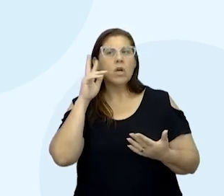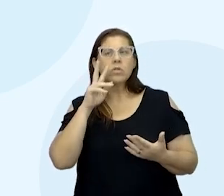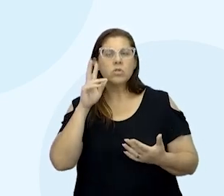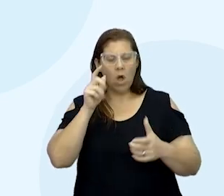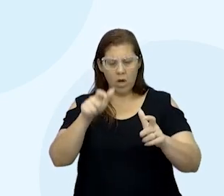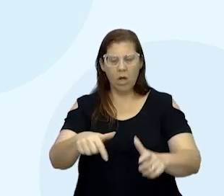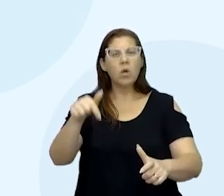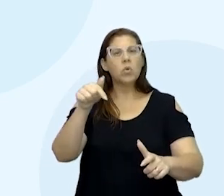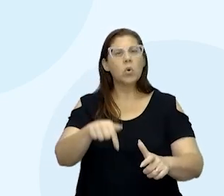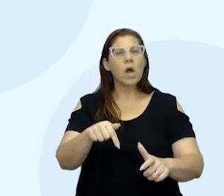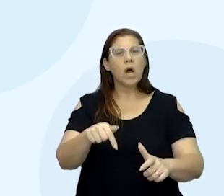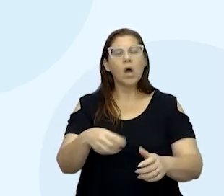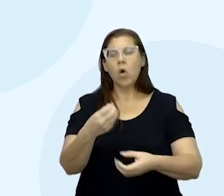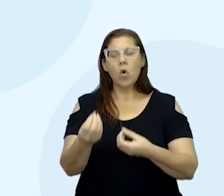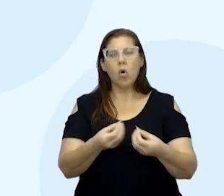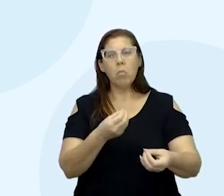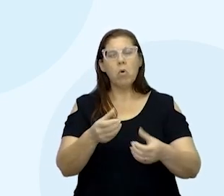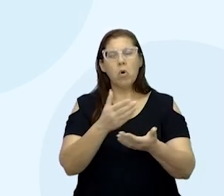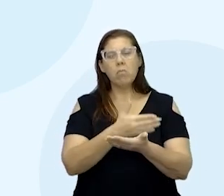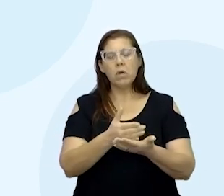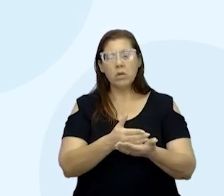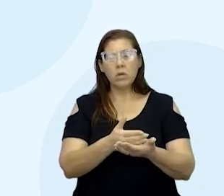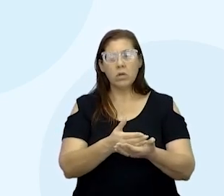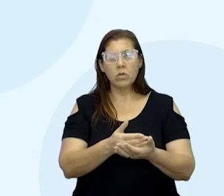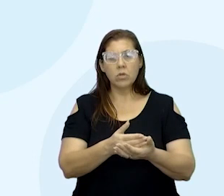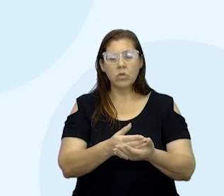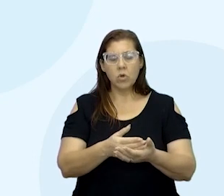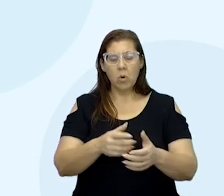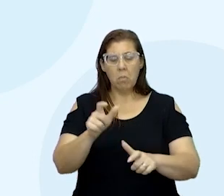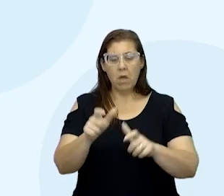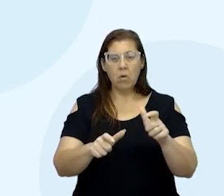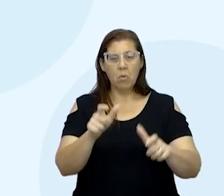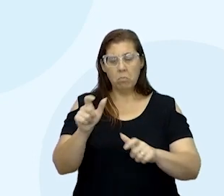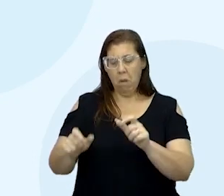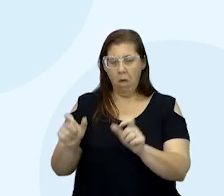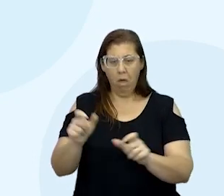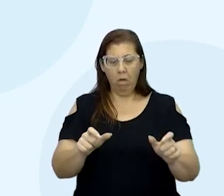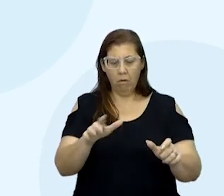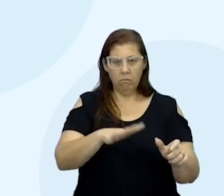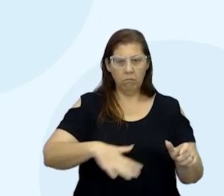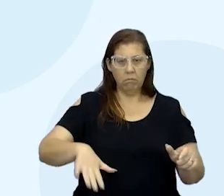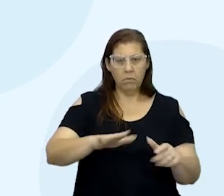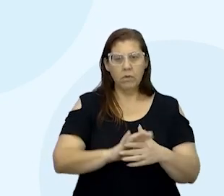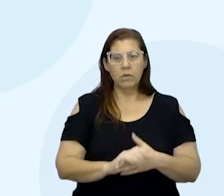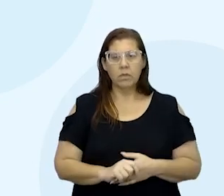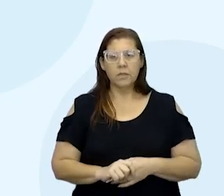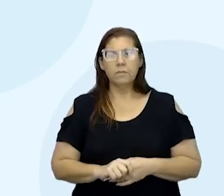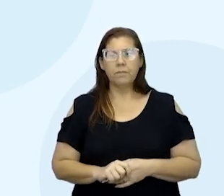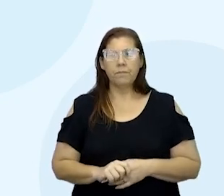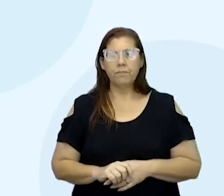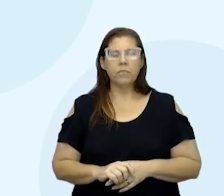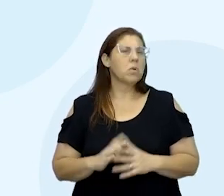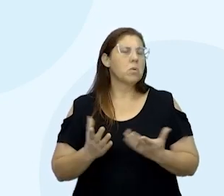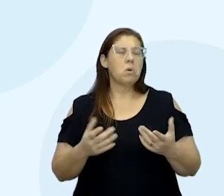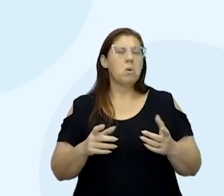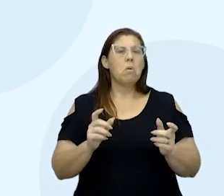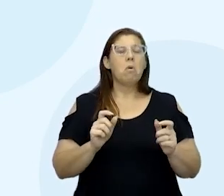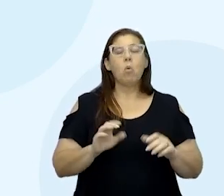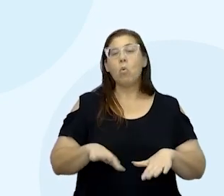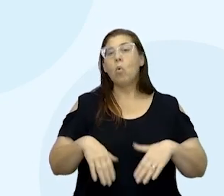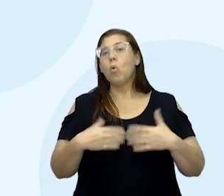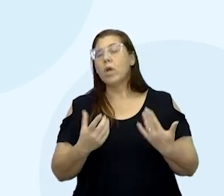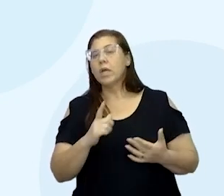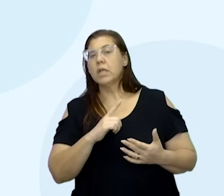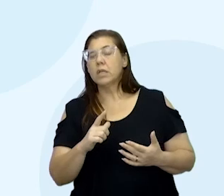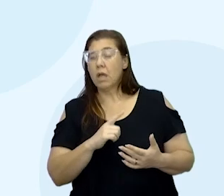região? Quando é que ela começou a ser ocupada pelas pessoas? 3. Quais são as potencialidades e as